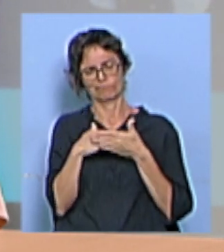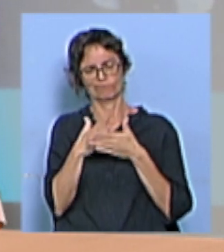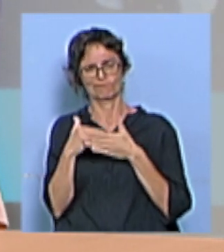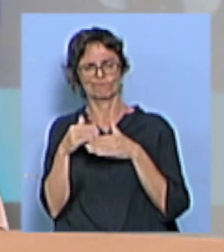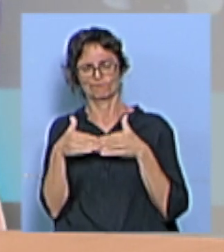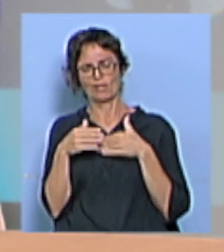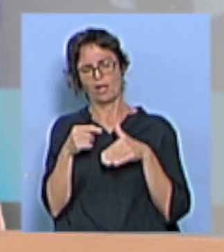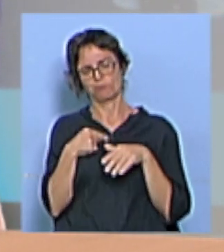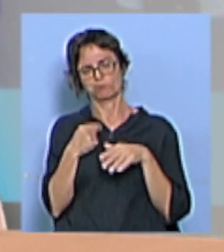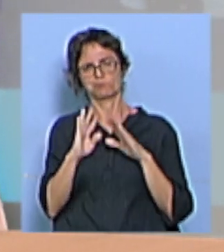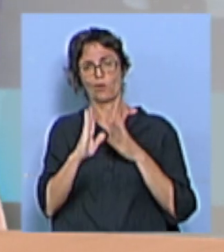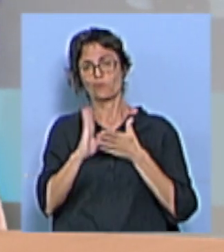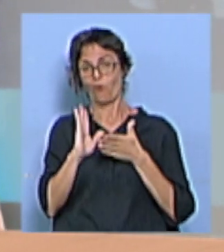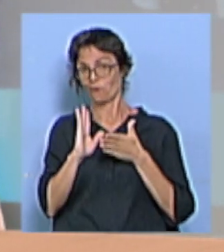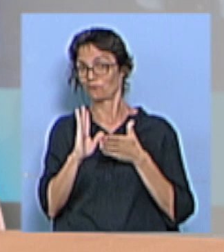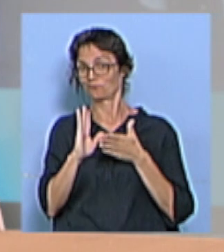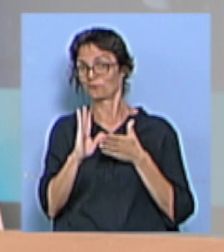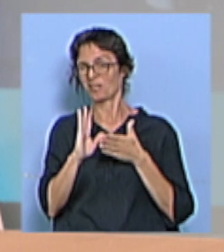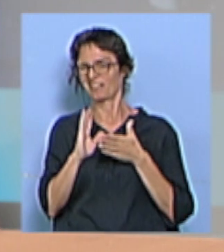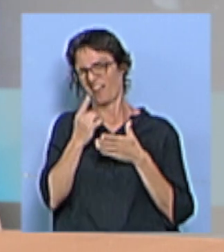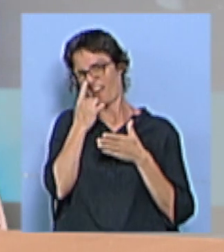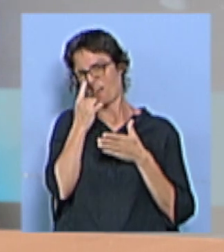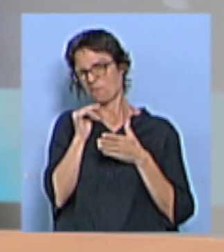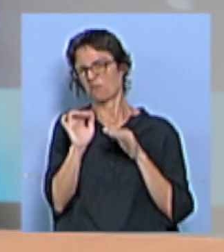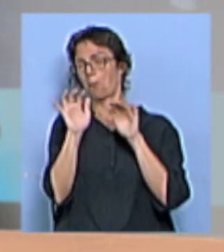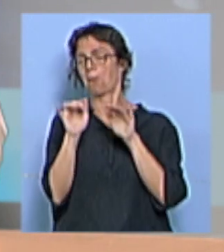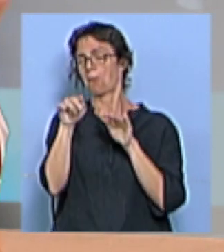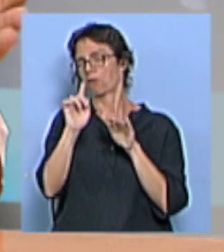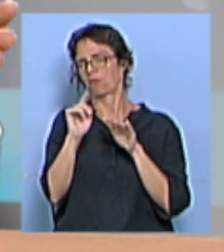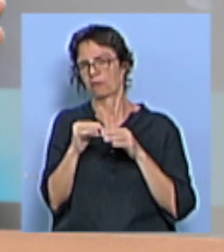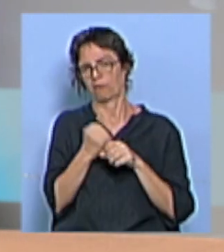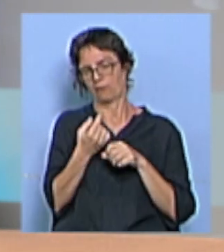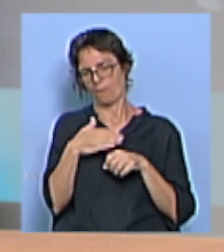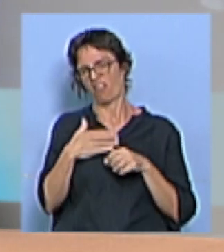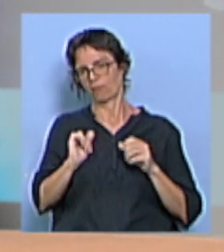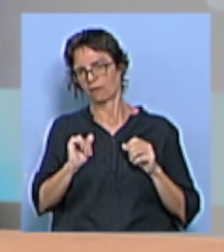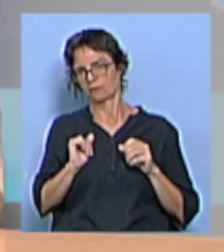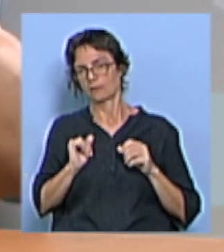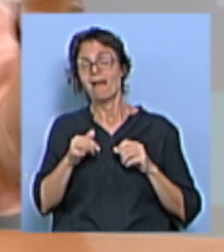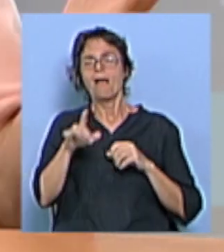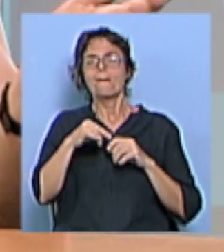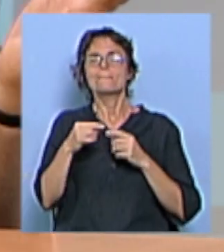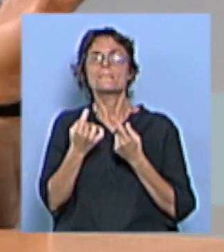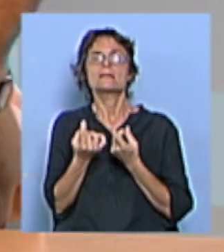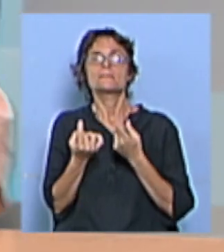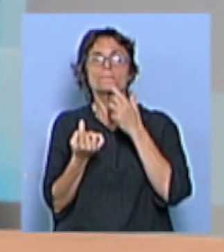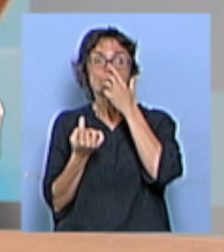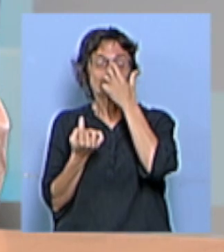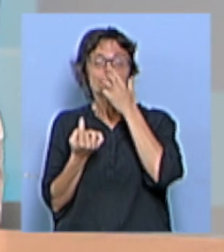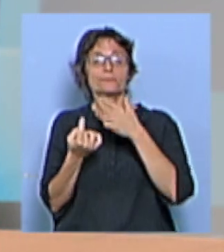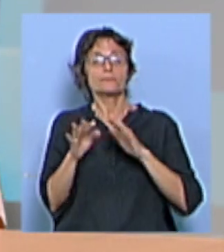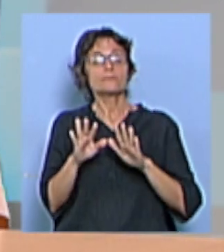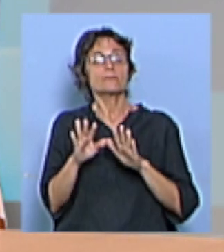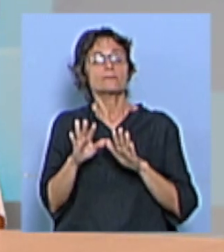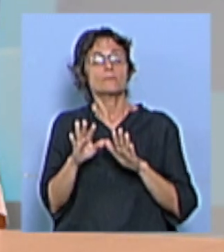Mas quando isso acontece, bem, nasce uma espécie de obesidade espiritual e intelectual que deforma tudo. Mas, de